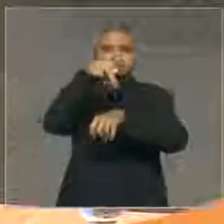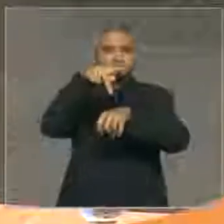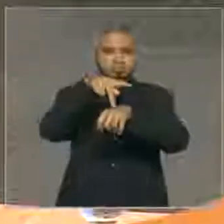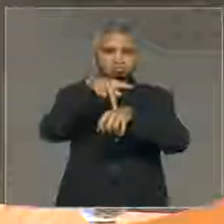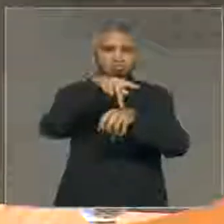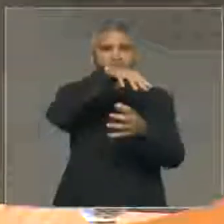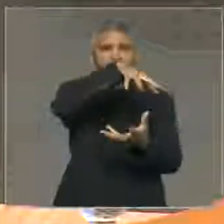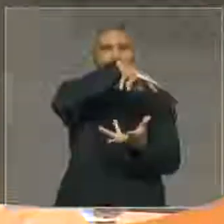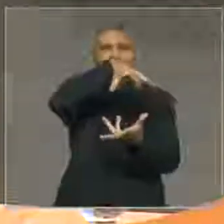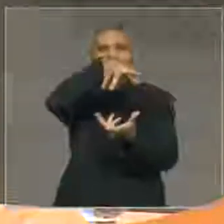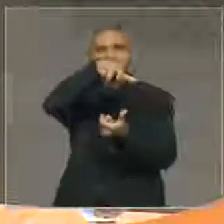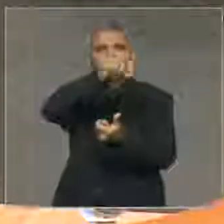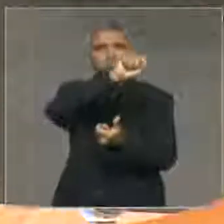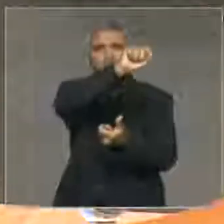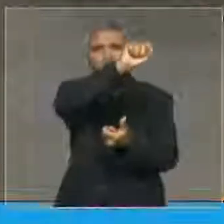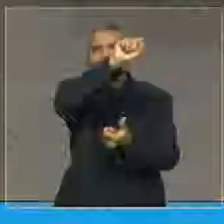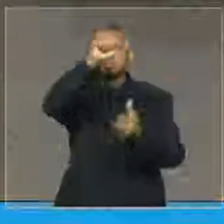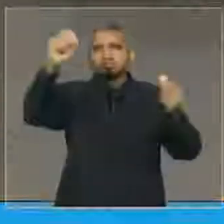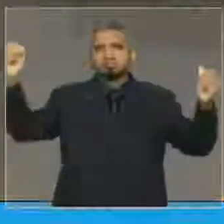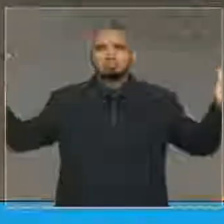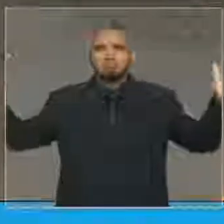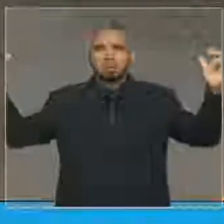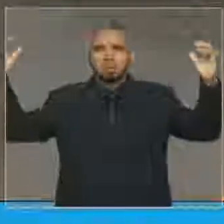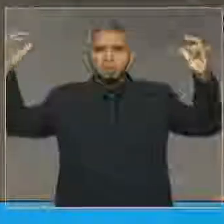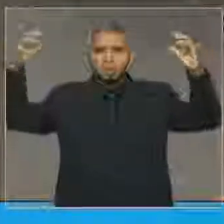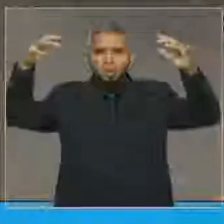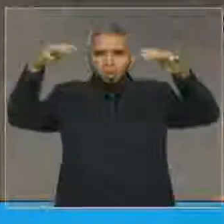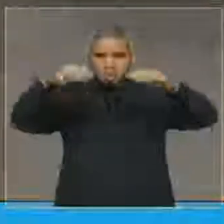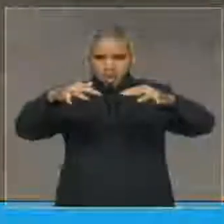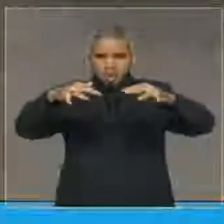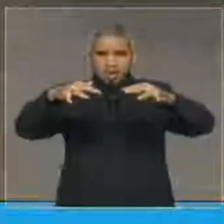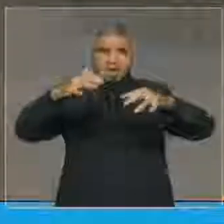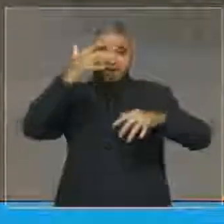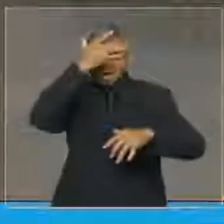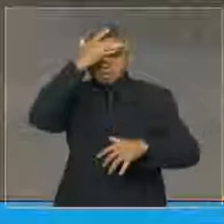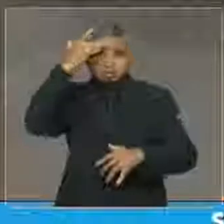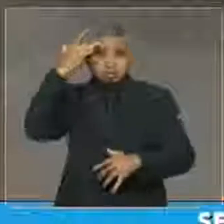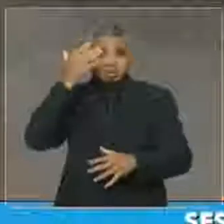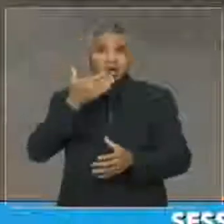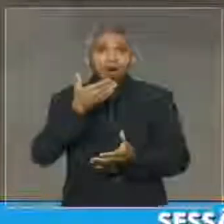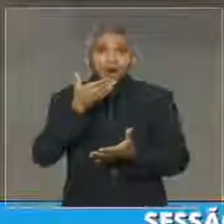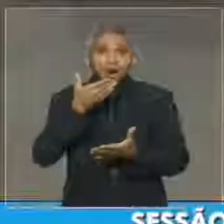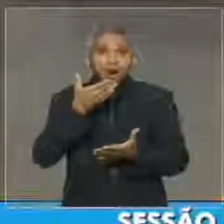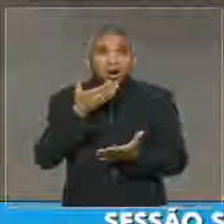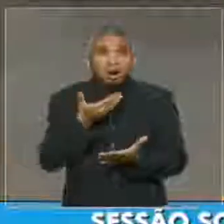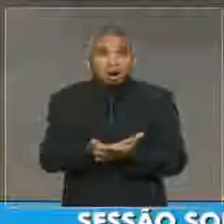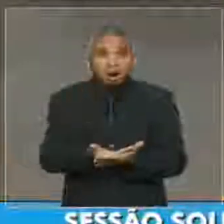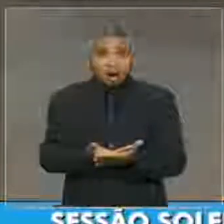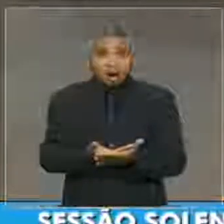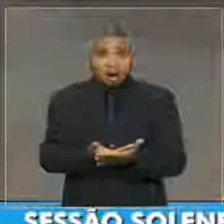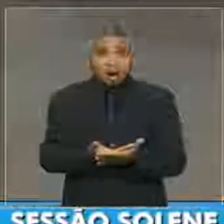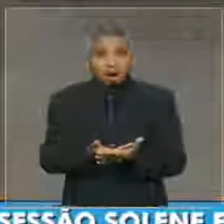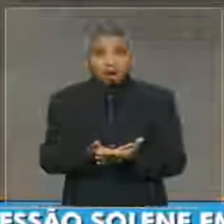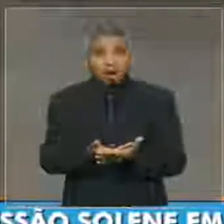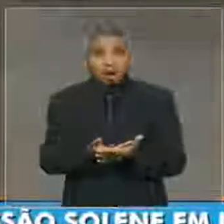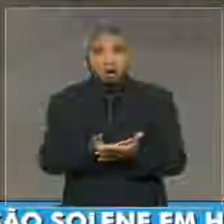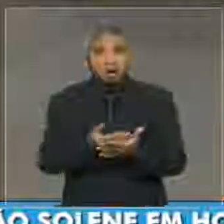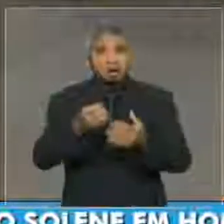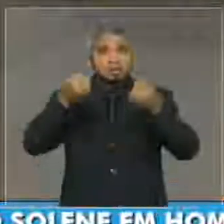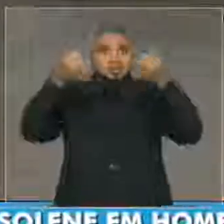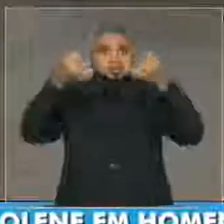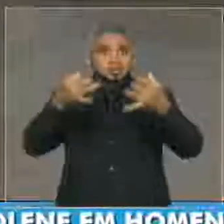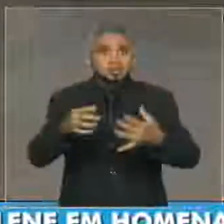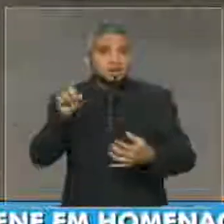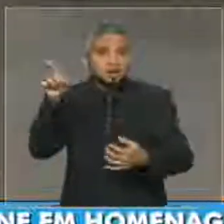E eles ficavam boquiabertos com o que viram em se tratando da Receita Federal lá em